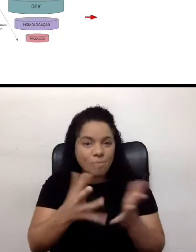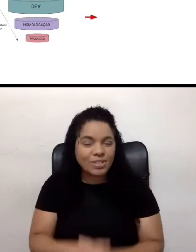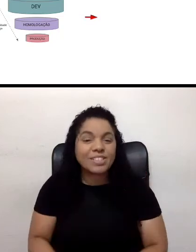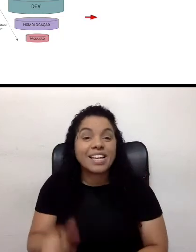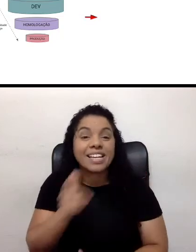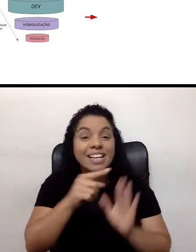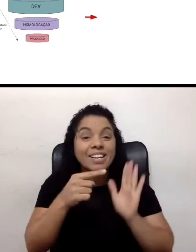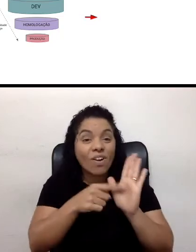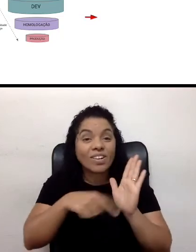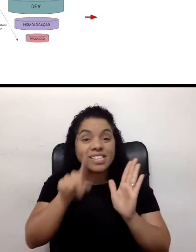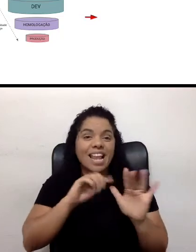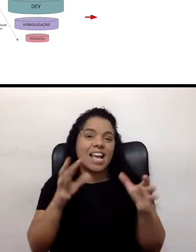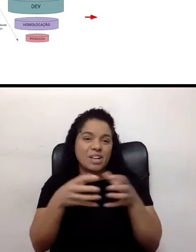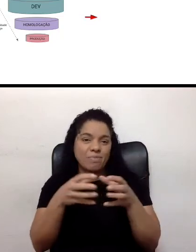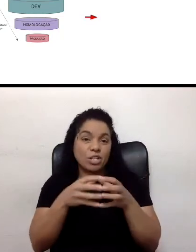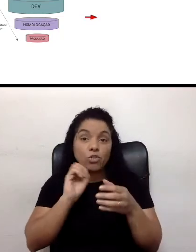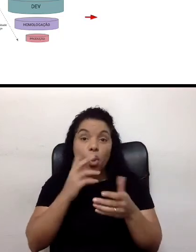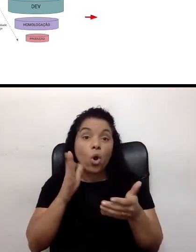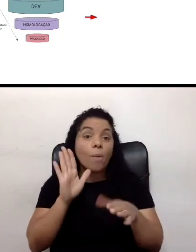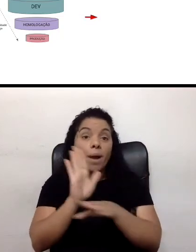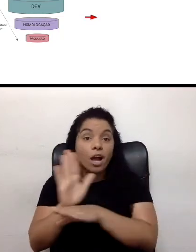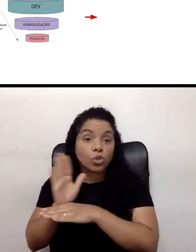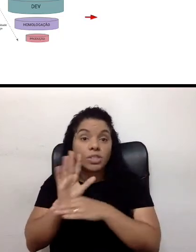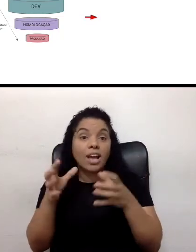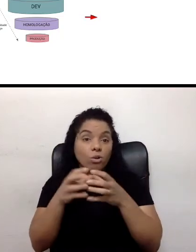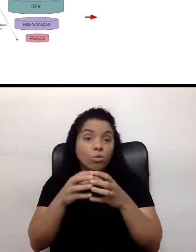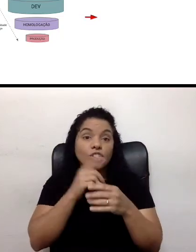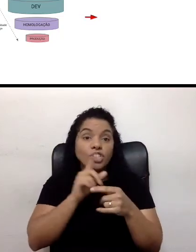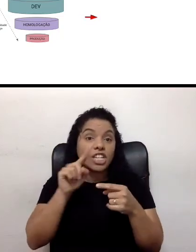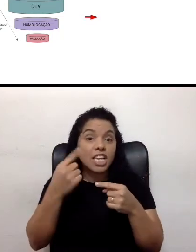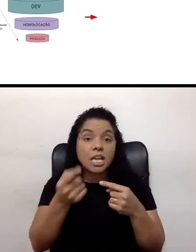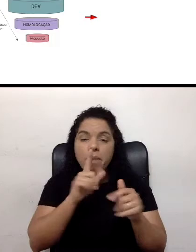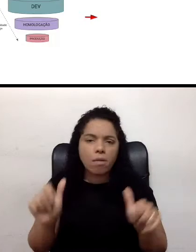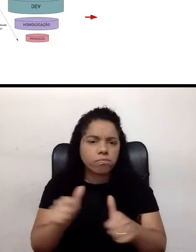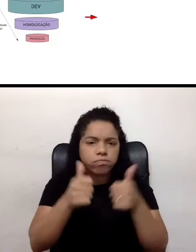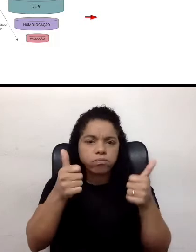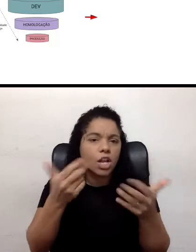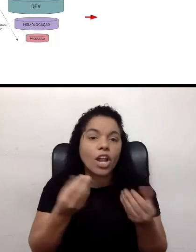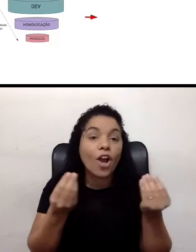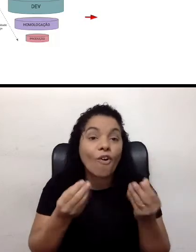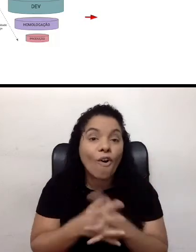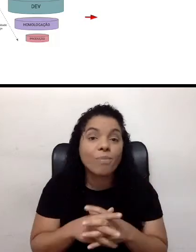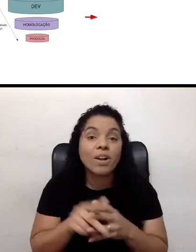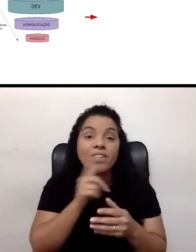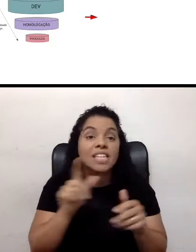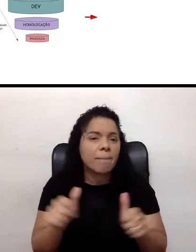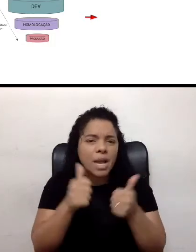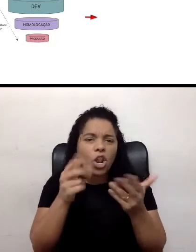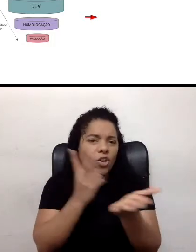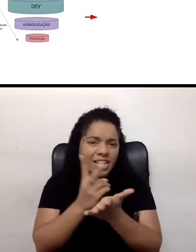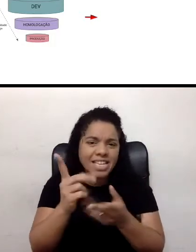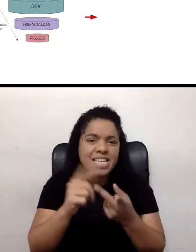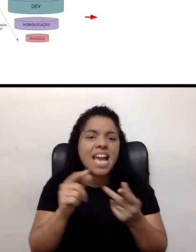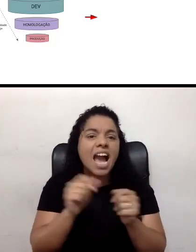para mostrar para o time ou para ajudar o time a sair do outro lado, a melhorar, a fazer uma melhoria contínua,